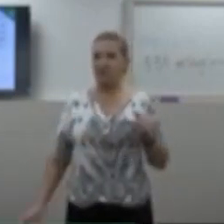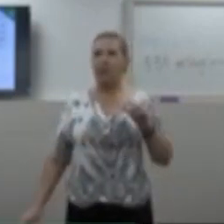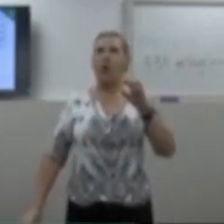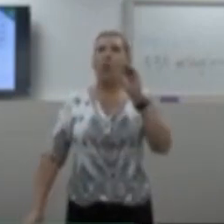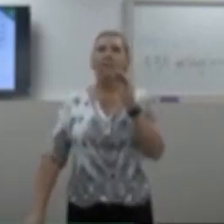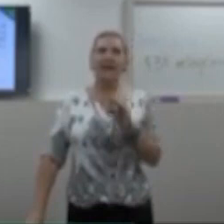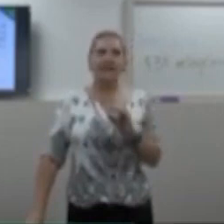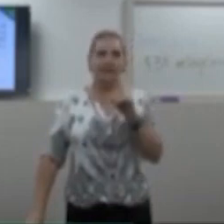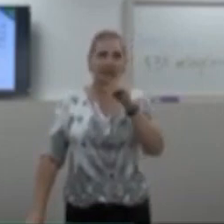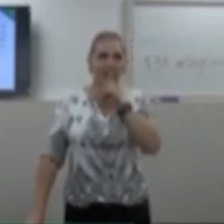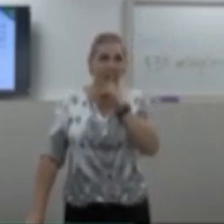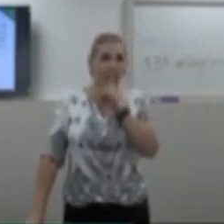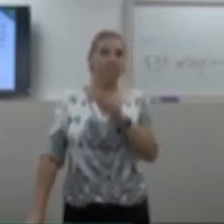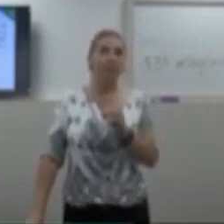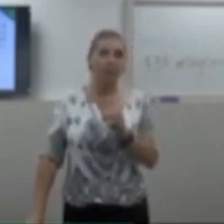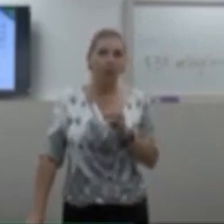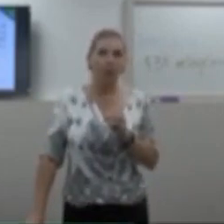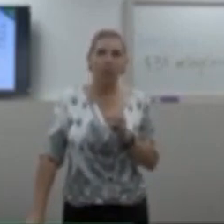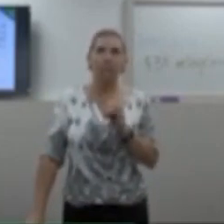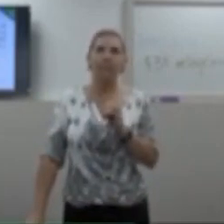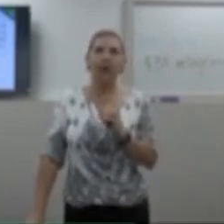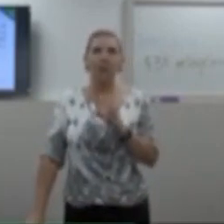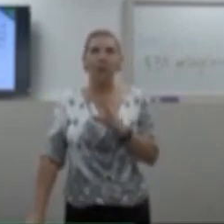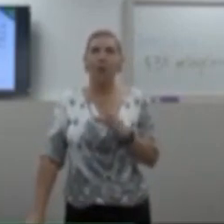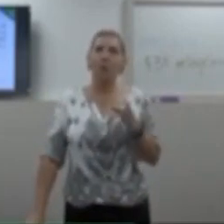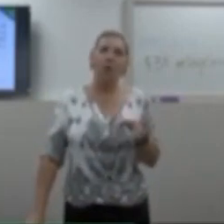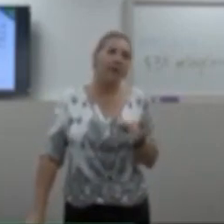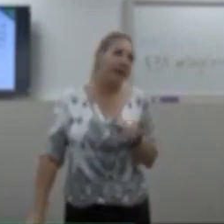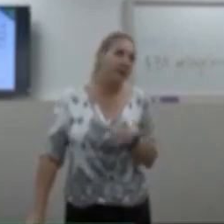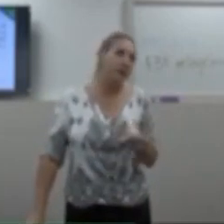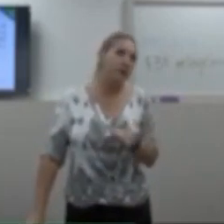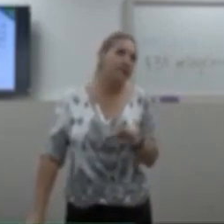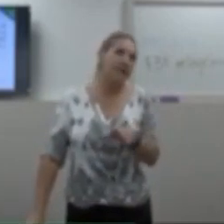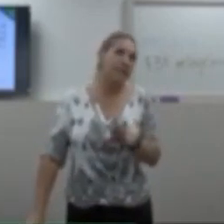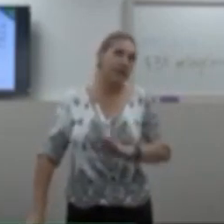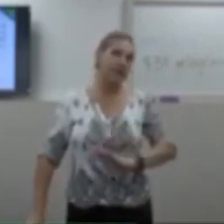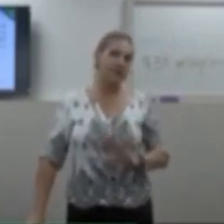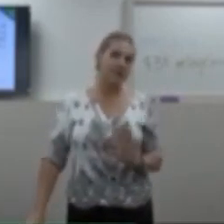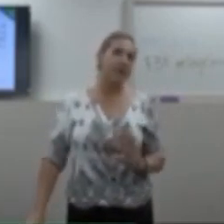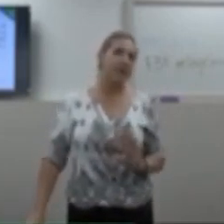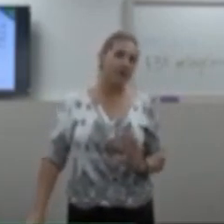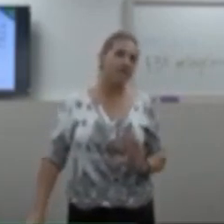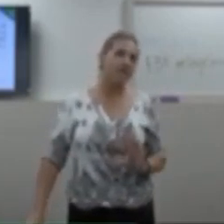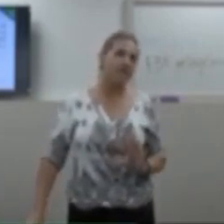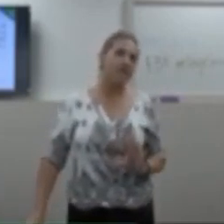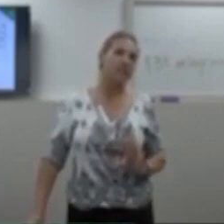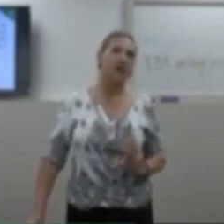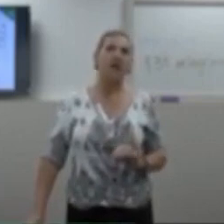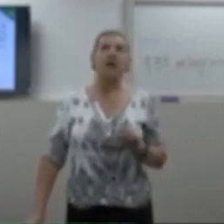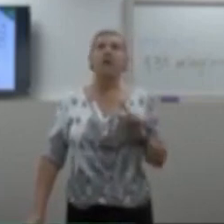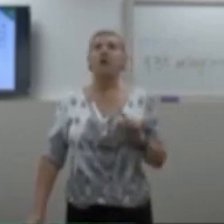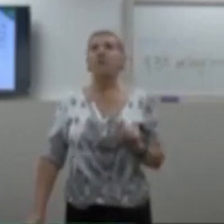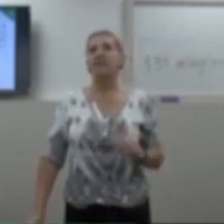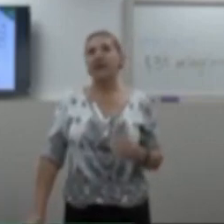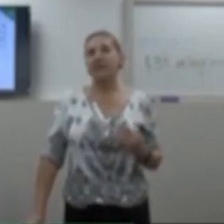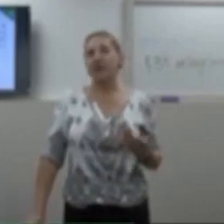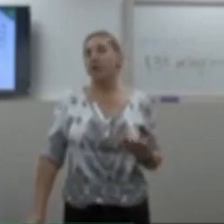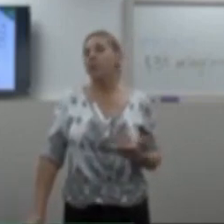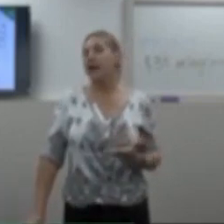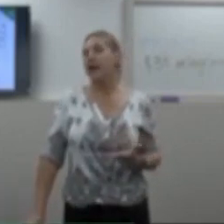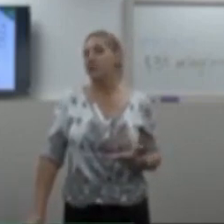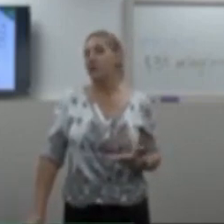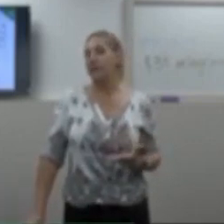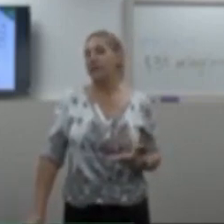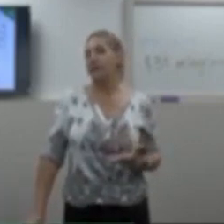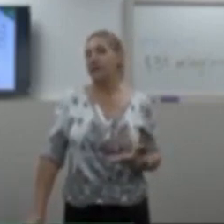isso é fácil. Uma receita de bolo, pão ou qualquer guloseima que você gosta, e